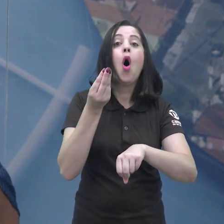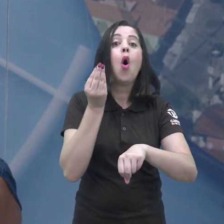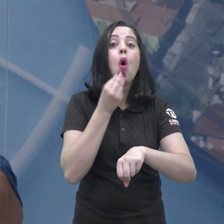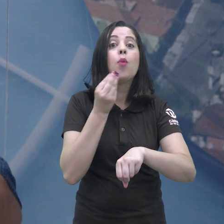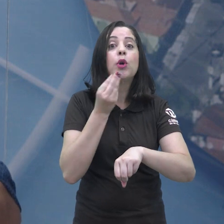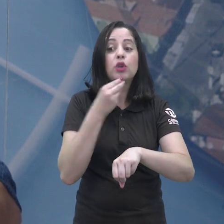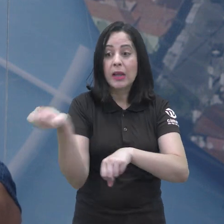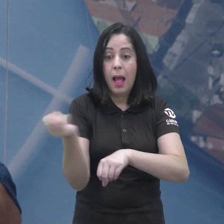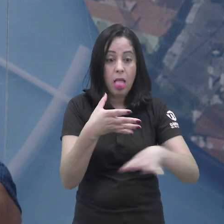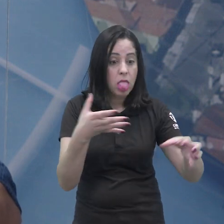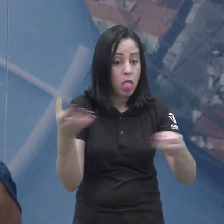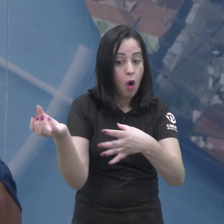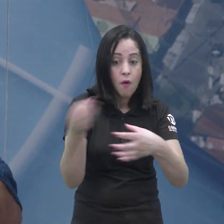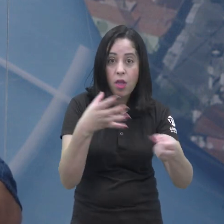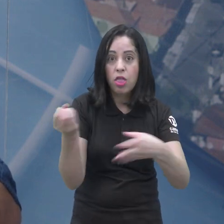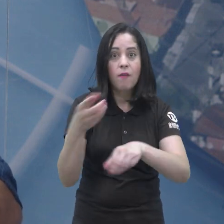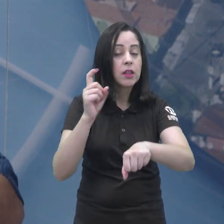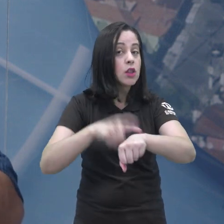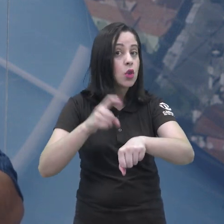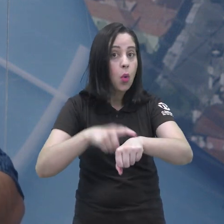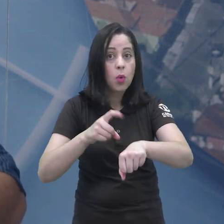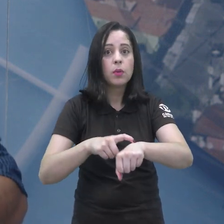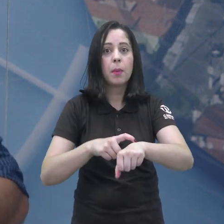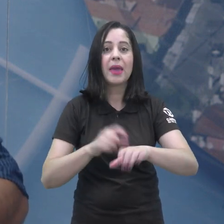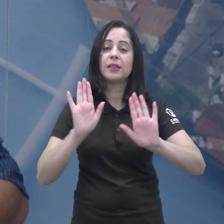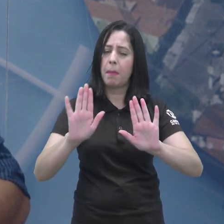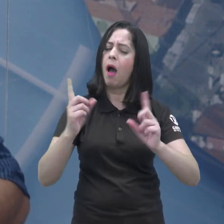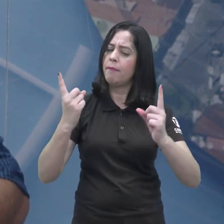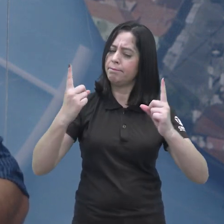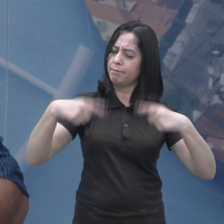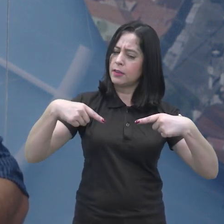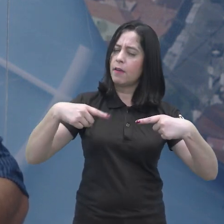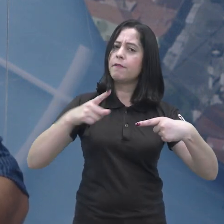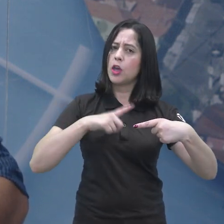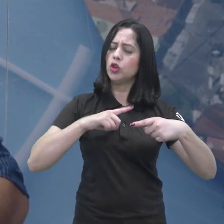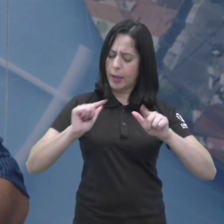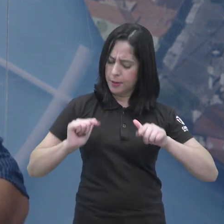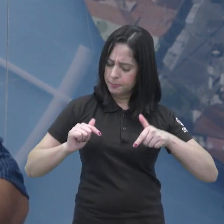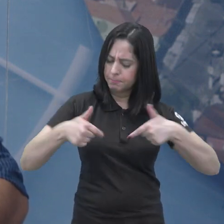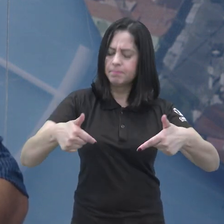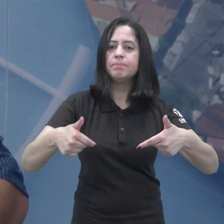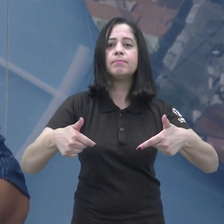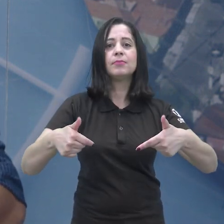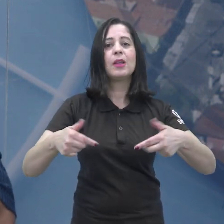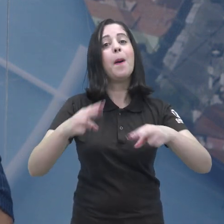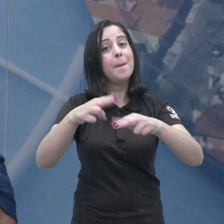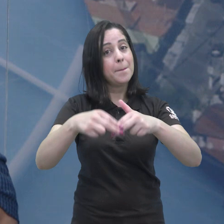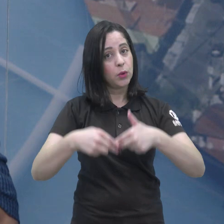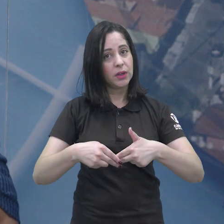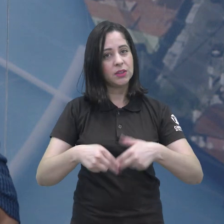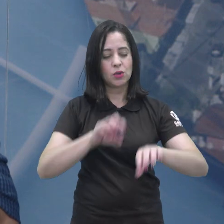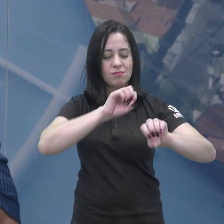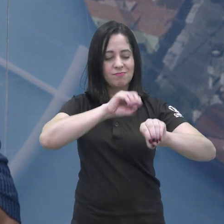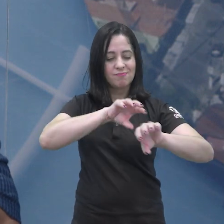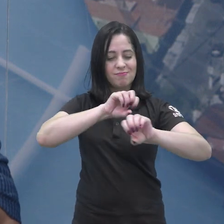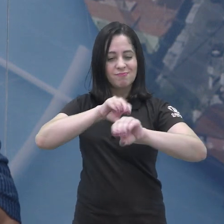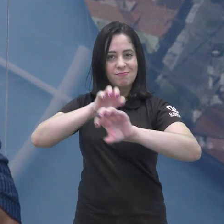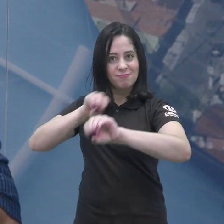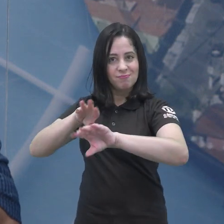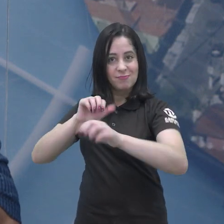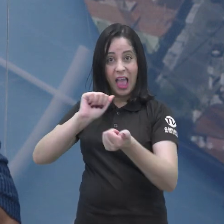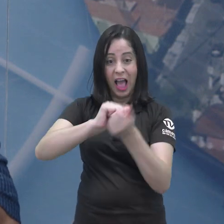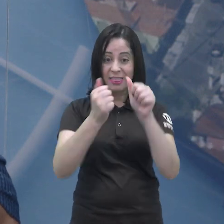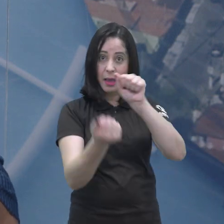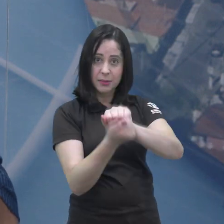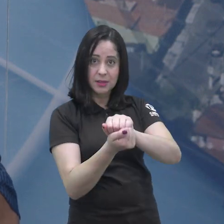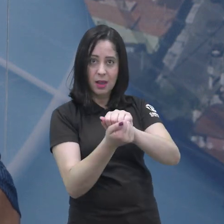surgindo a todo momento, mas também trazem desafios que precisamos enfrentar. Por isso, educação e